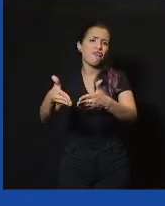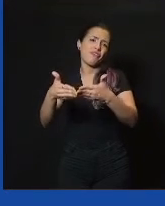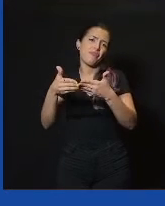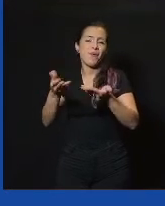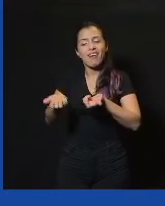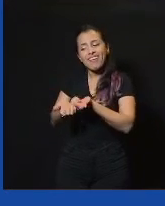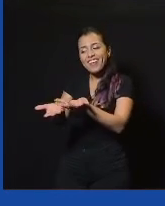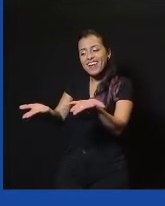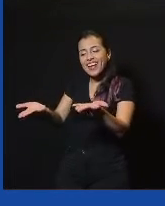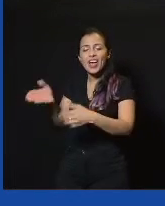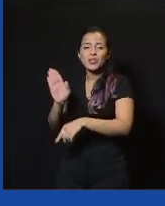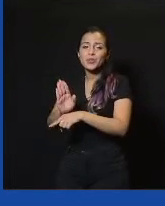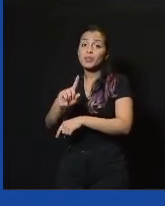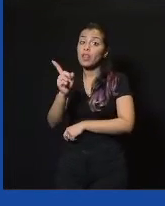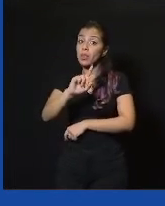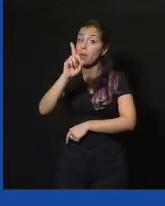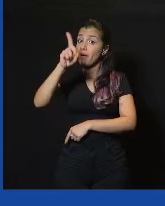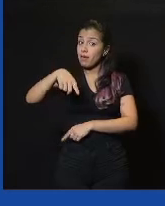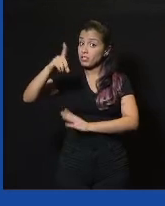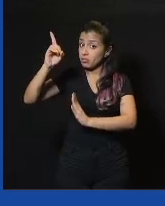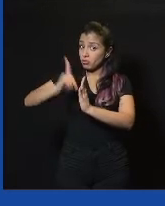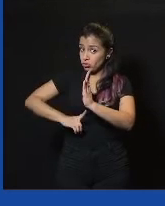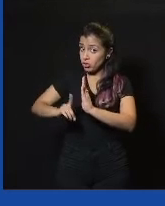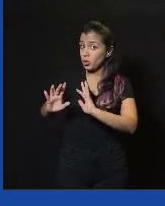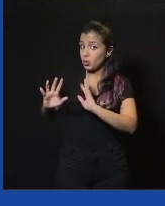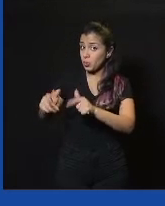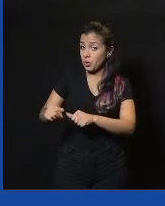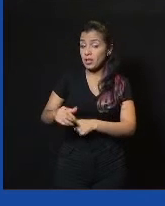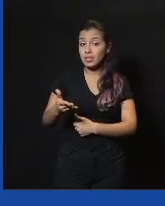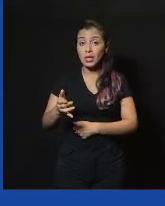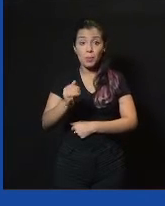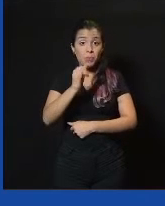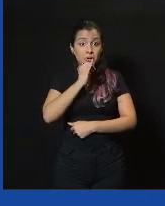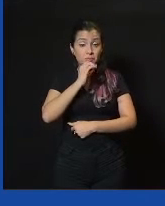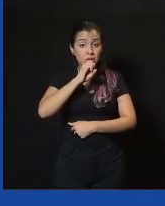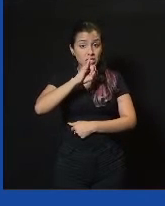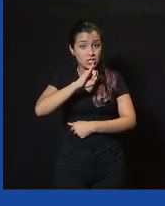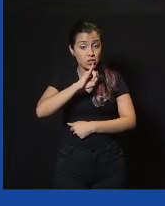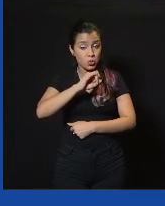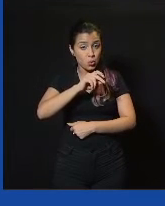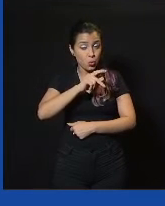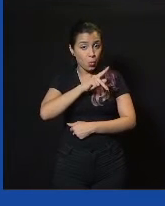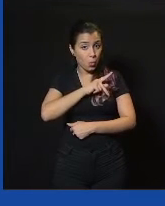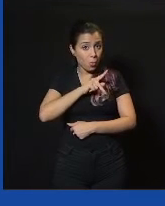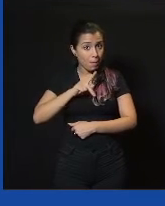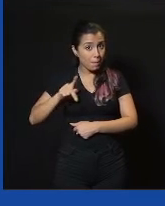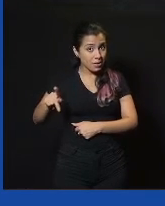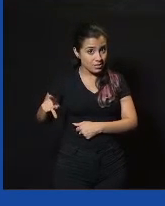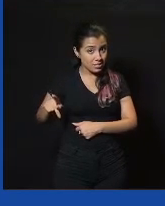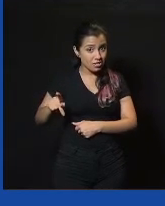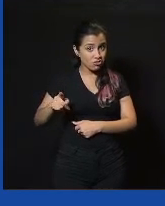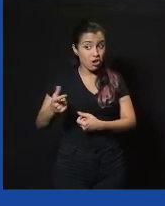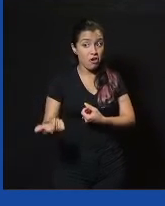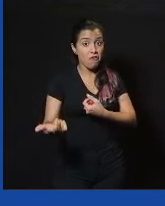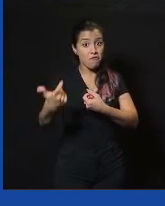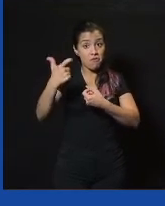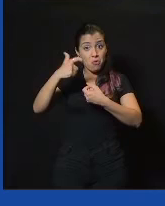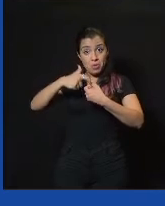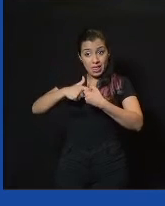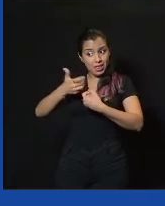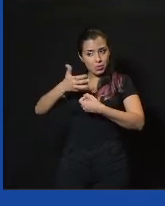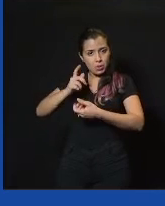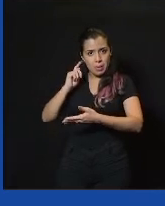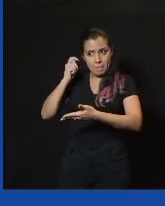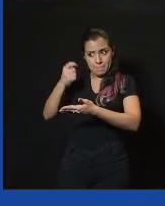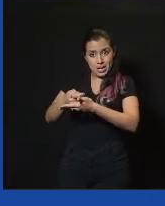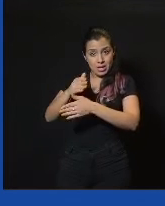mudou. Então, é tanto que se o presidente der ré na hora de reduzir ou retirar o auxílio, vai sofrer um desgaste enorme porque as pessoas